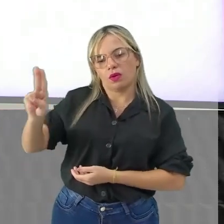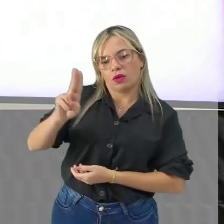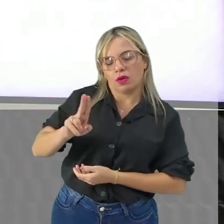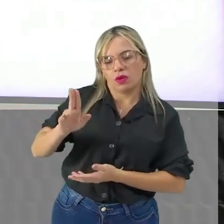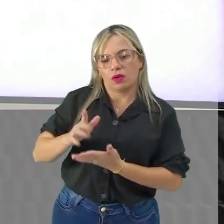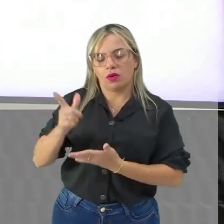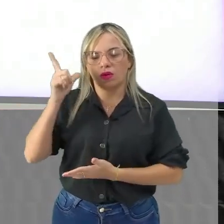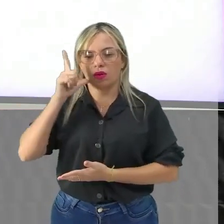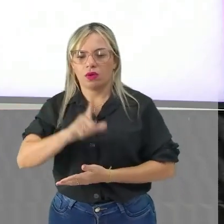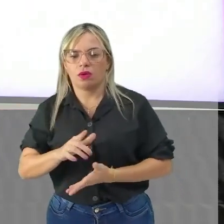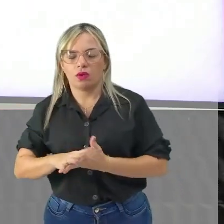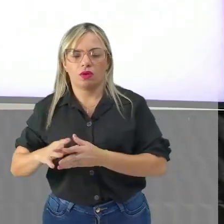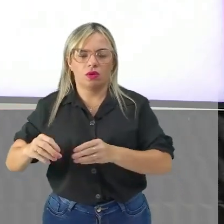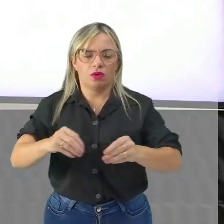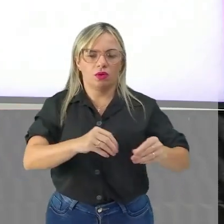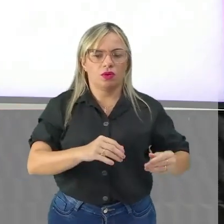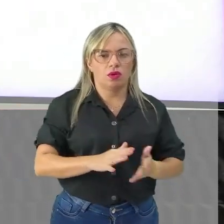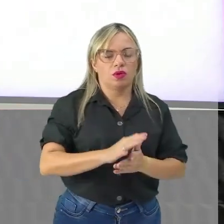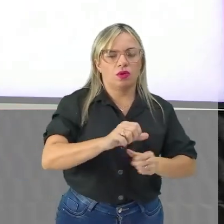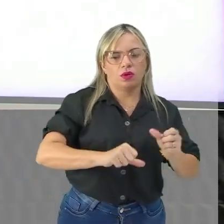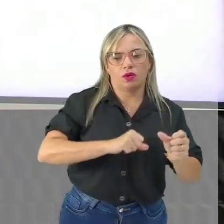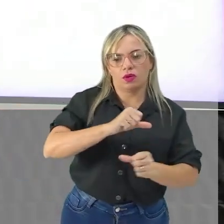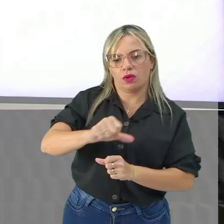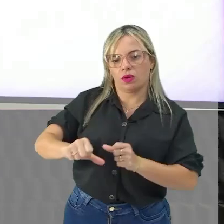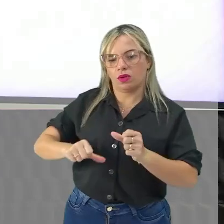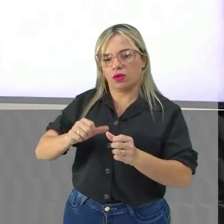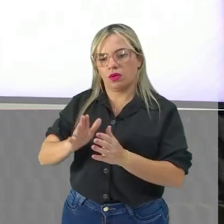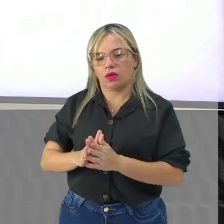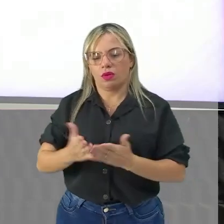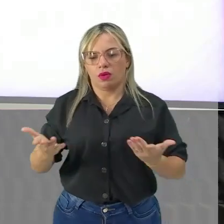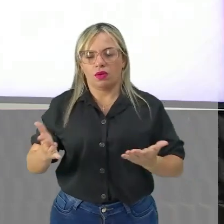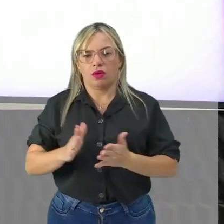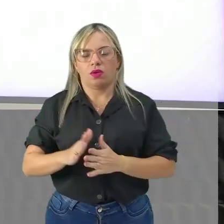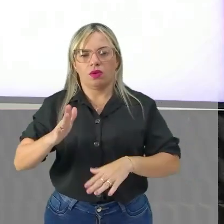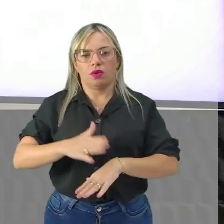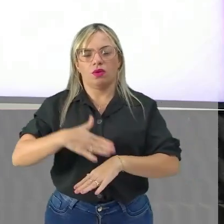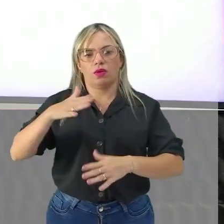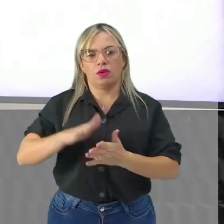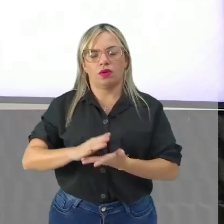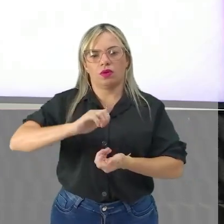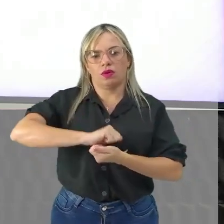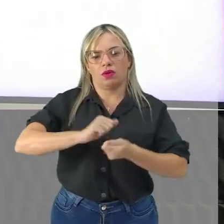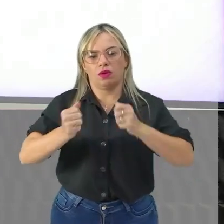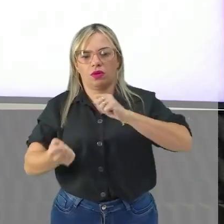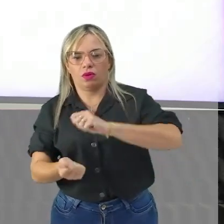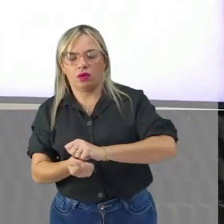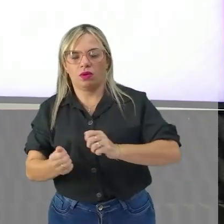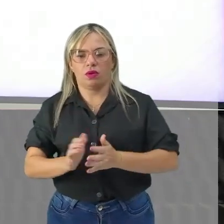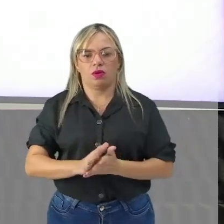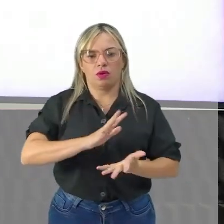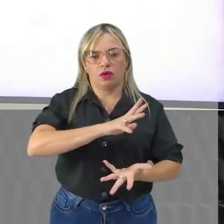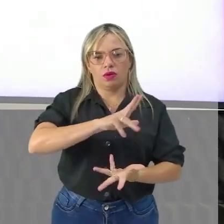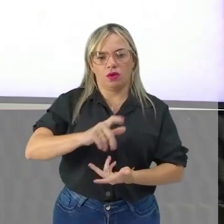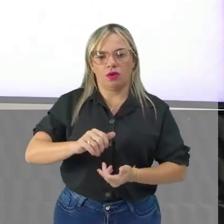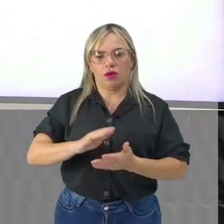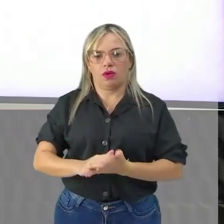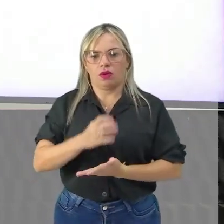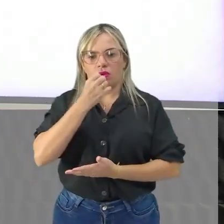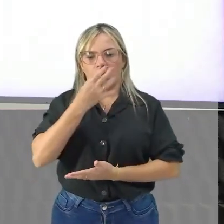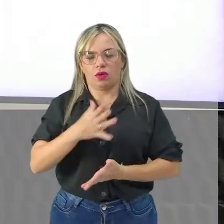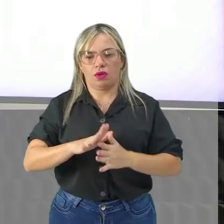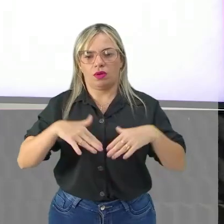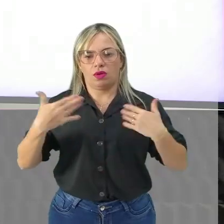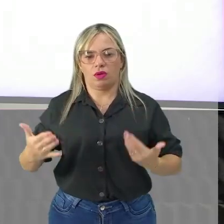ganhando o ambiente terrestre e vai modificando essa respiração para algo mais adequado para esse ambiente. Tá bom,